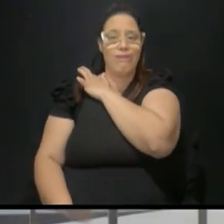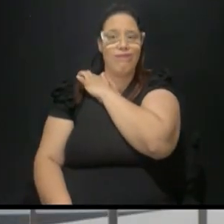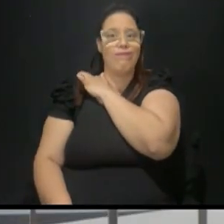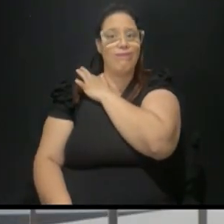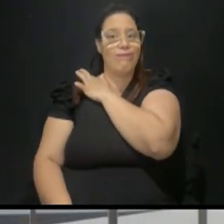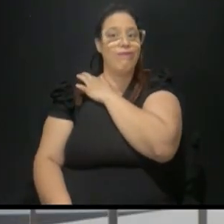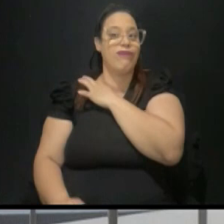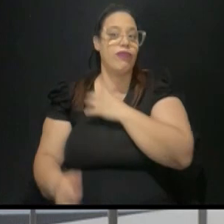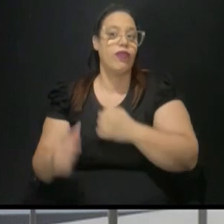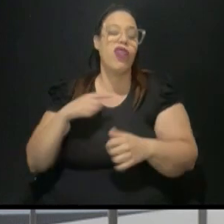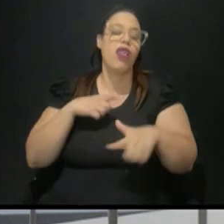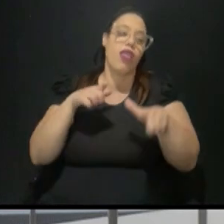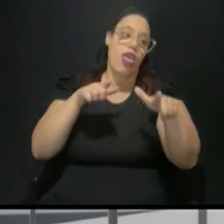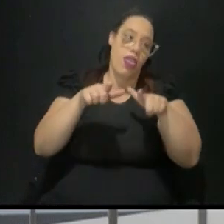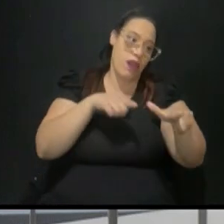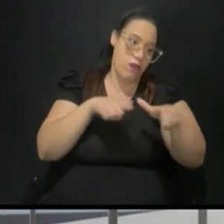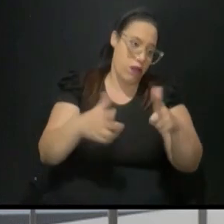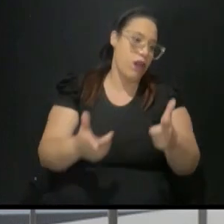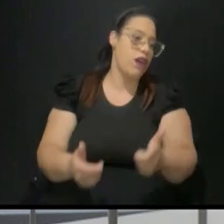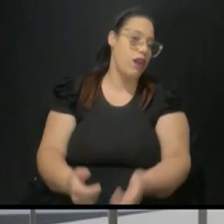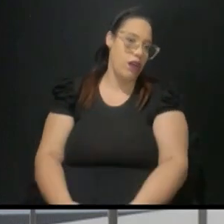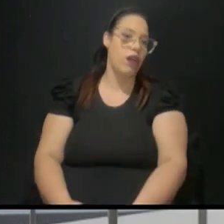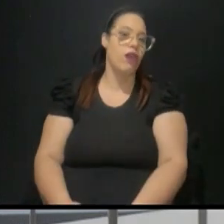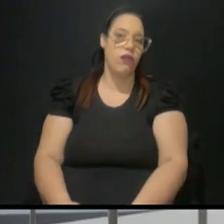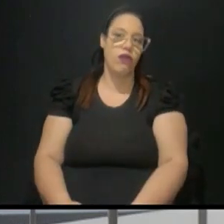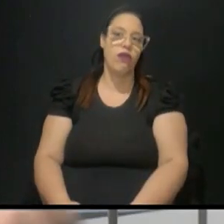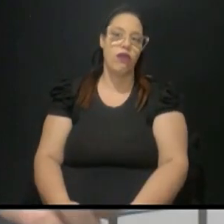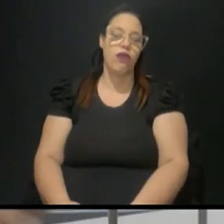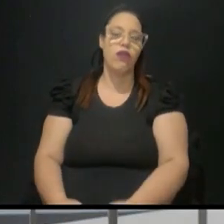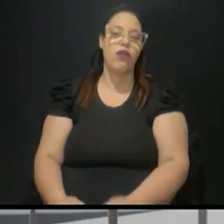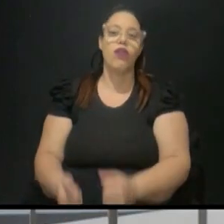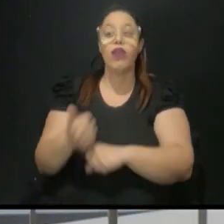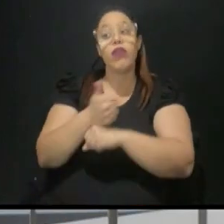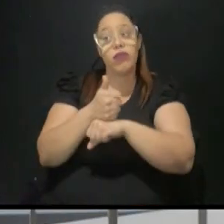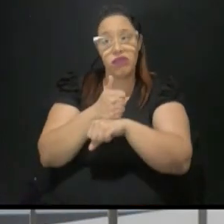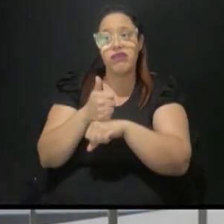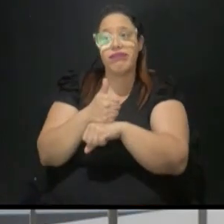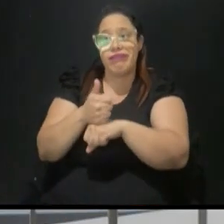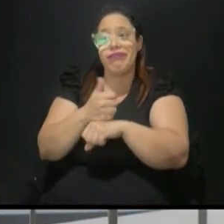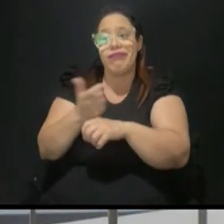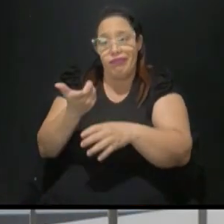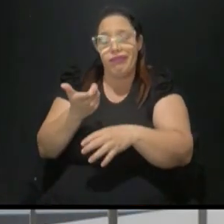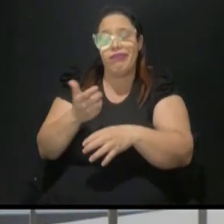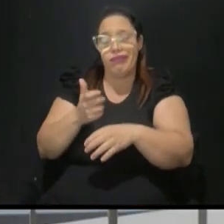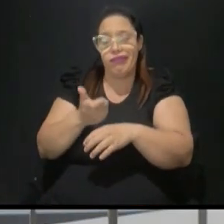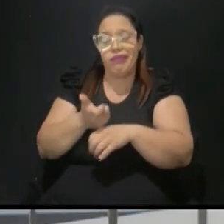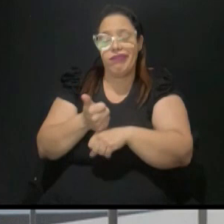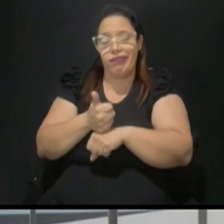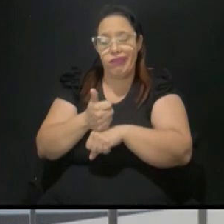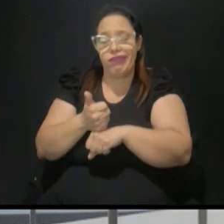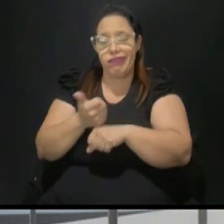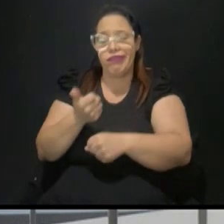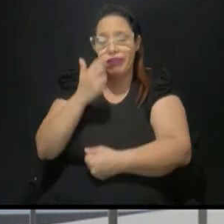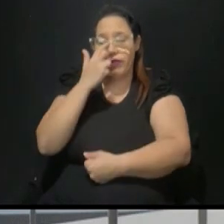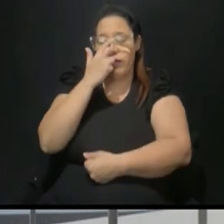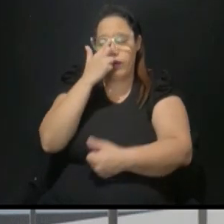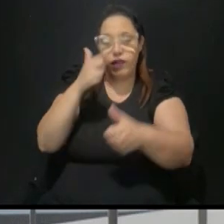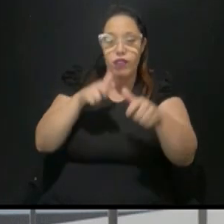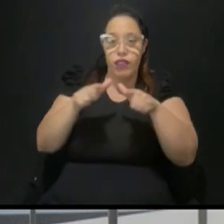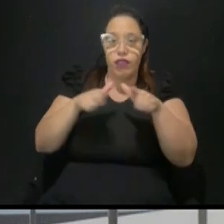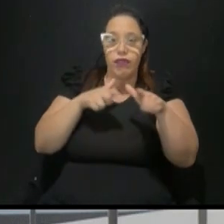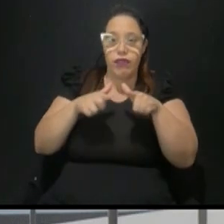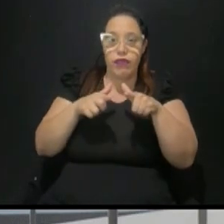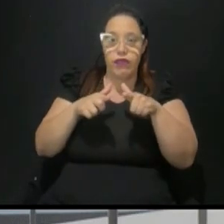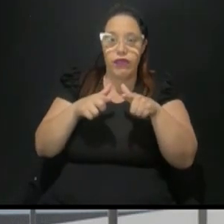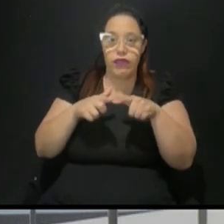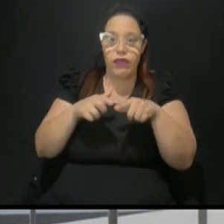trabalham, têm as suas profissões, as suas qualificações, então ele trabalha. Recentemente nós